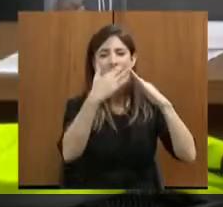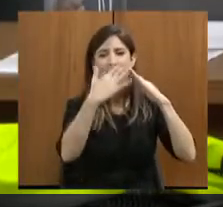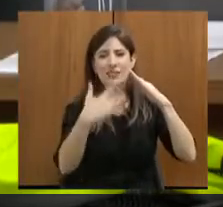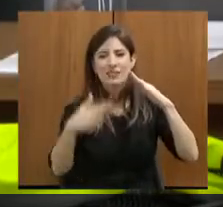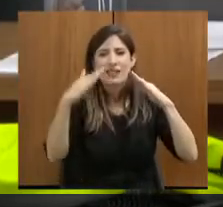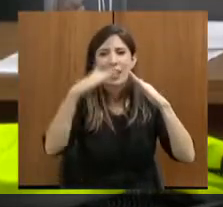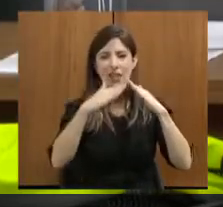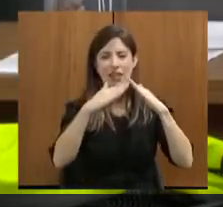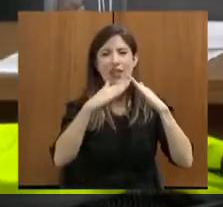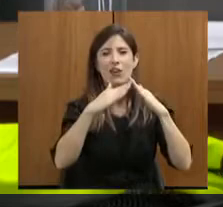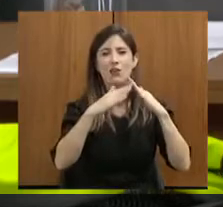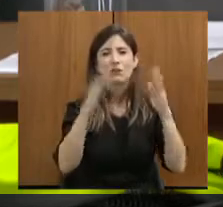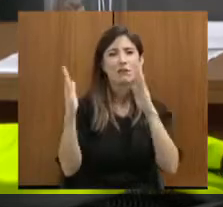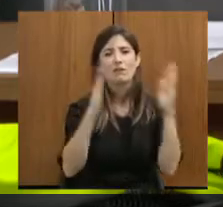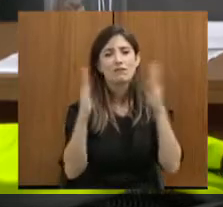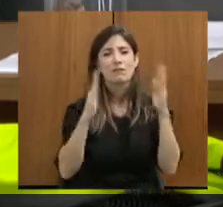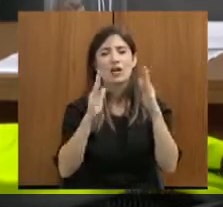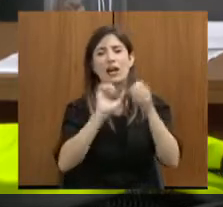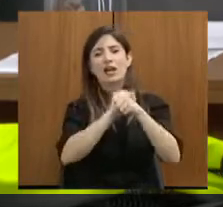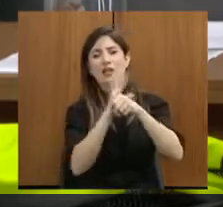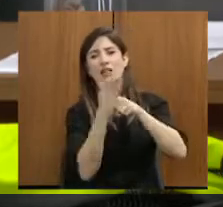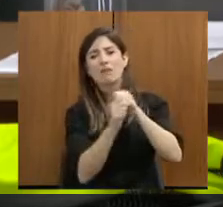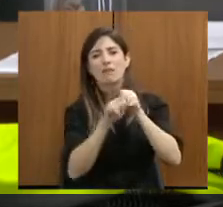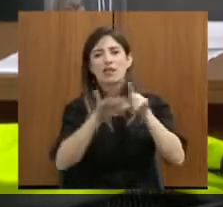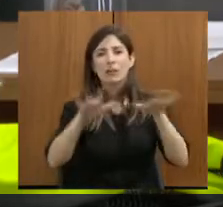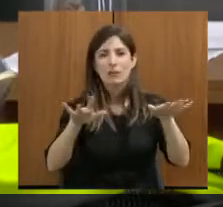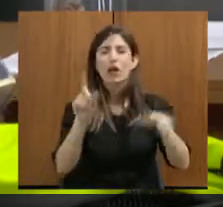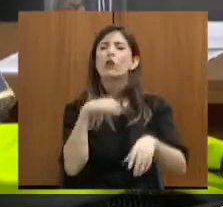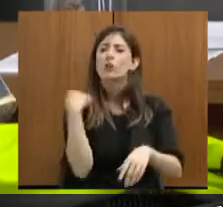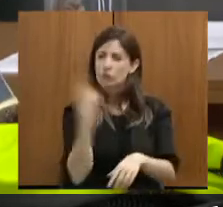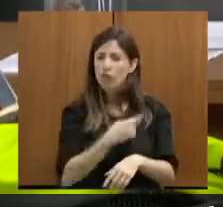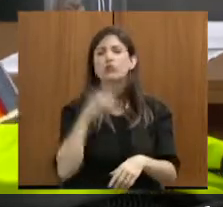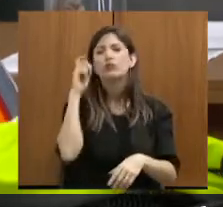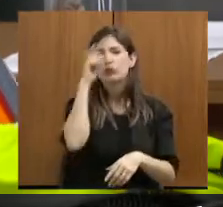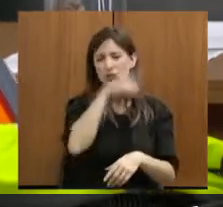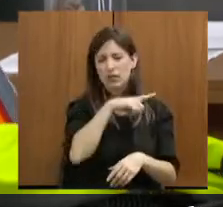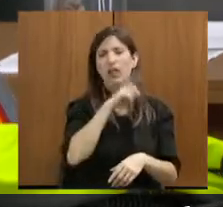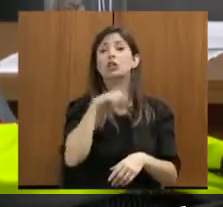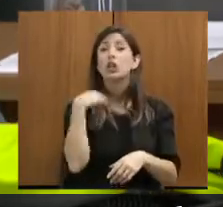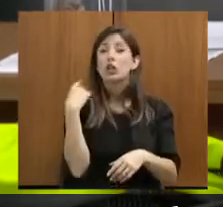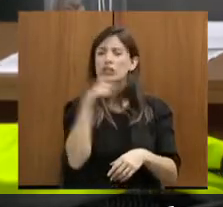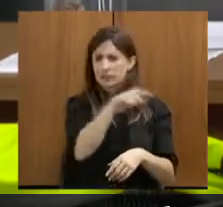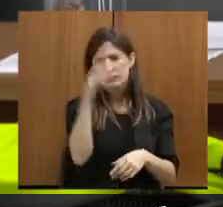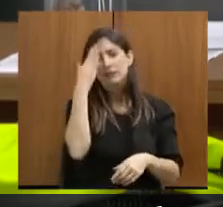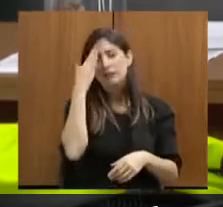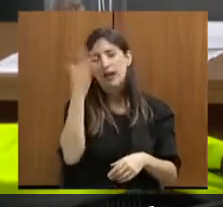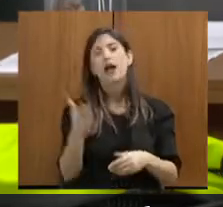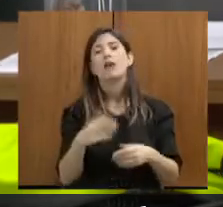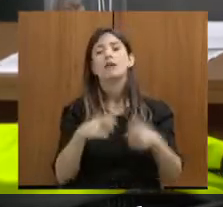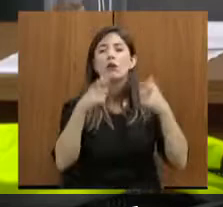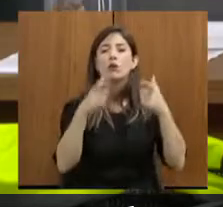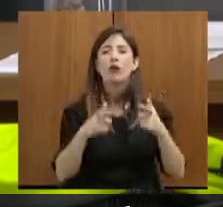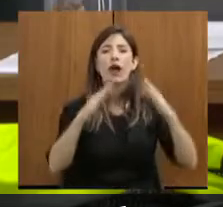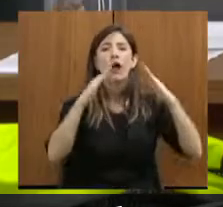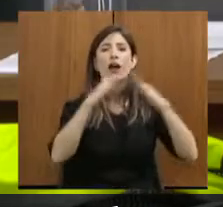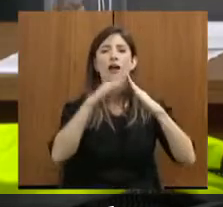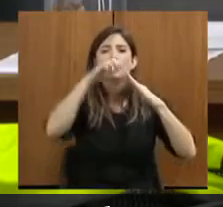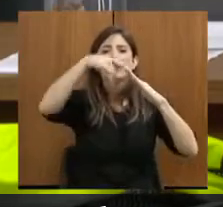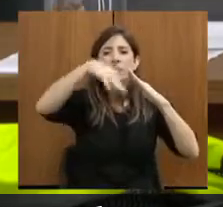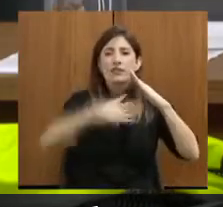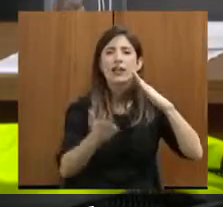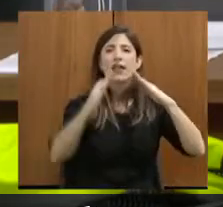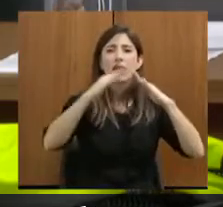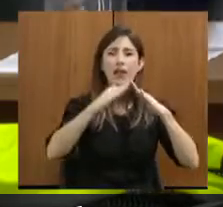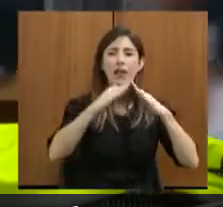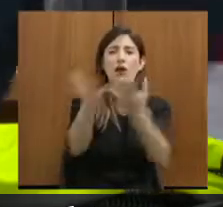importante para a gente por aí nós tivemos as dificuldades todo mundo sabe que nós de terreiros recebemos as pessoas no dia a dia é